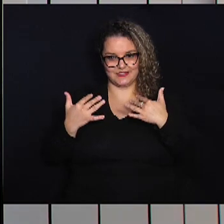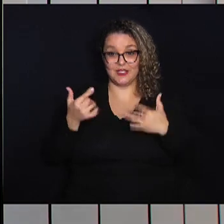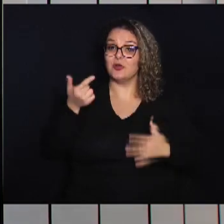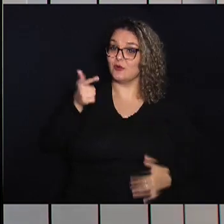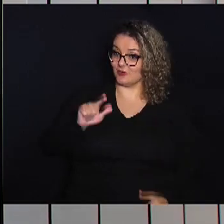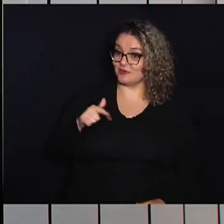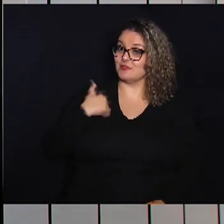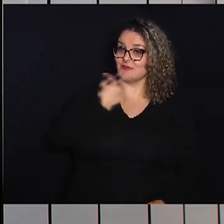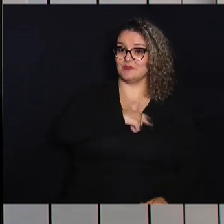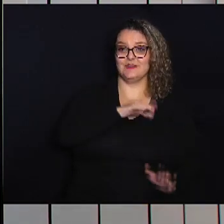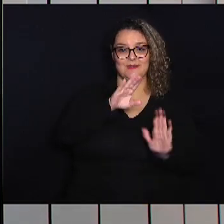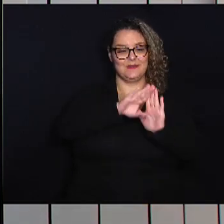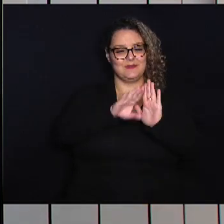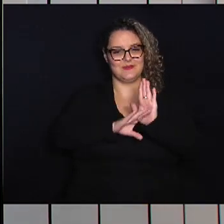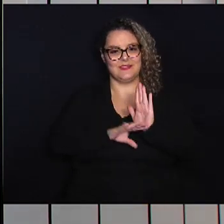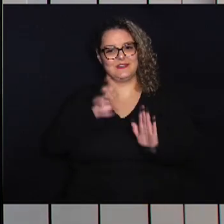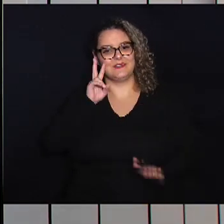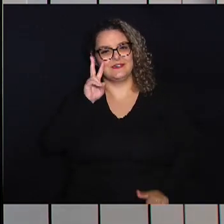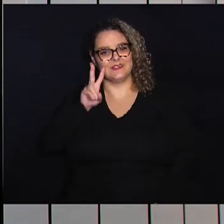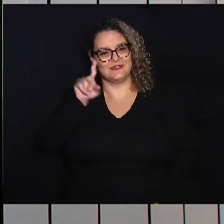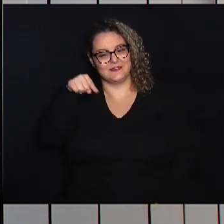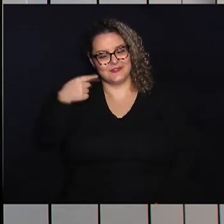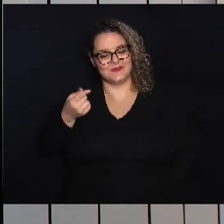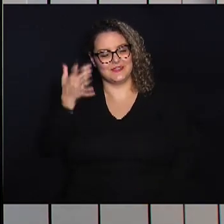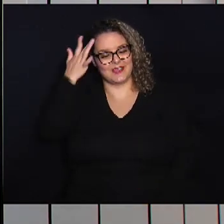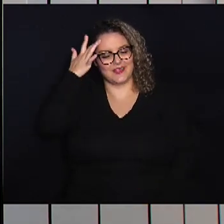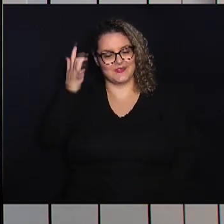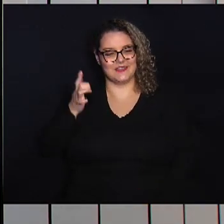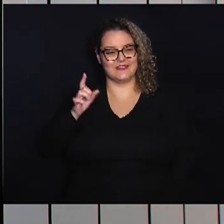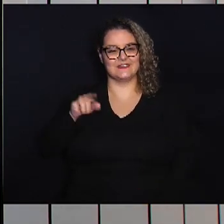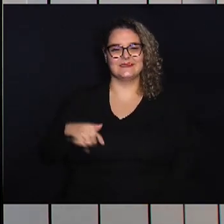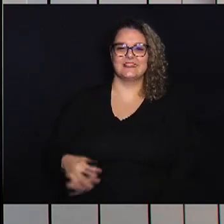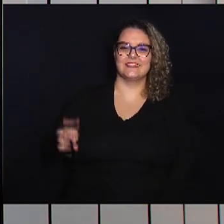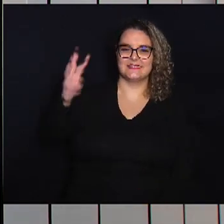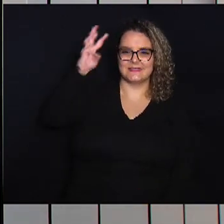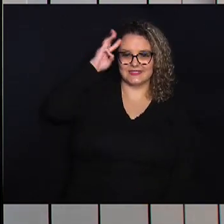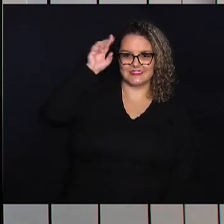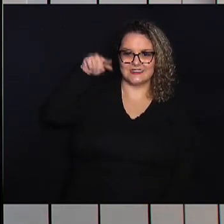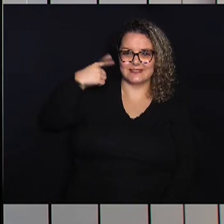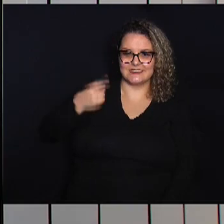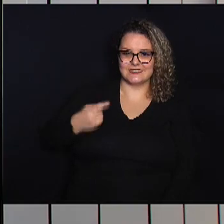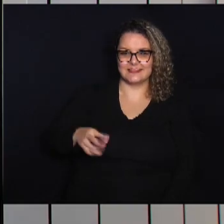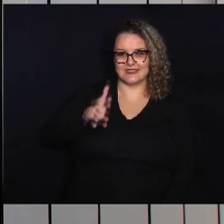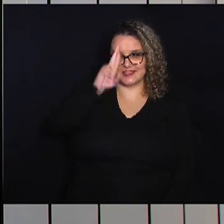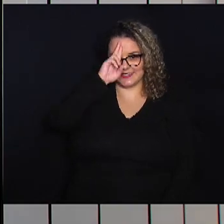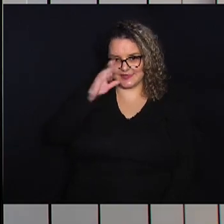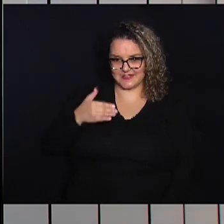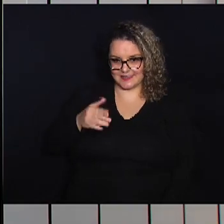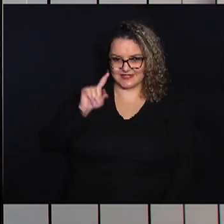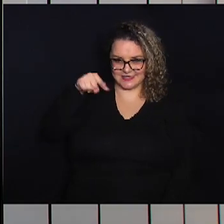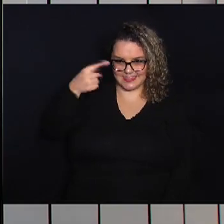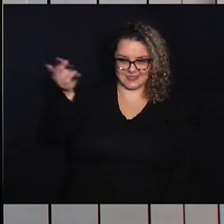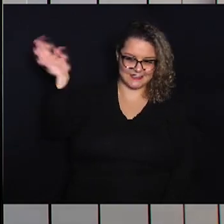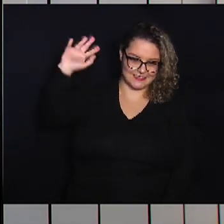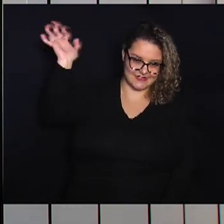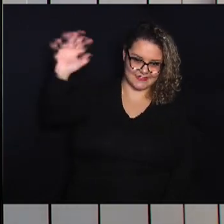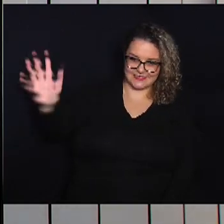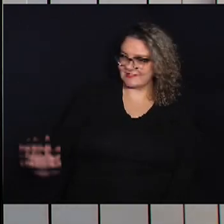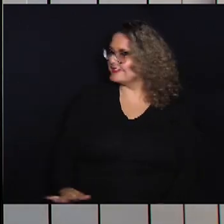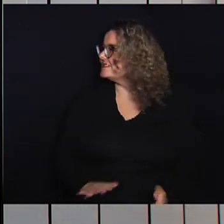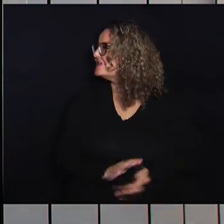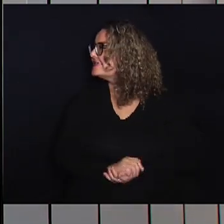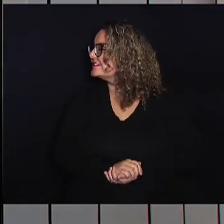audiência. Continue na nossa programação e nos vemos amanhã na terça-feira ao meio-dia. Até lá. Tchau, tchau.